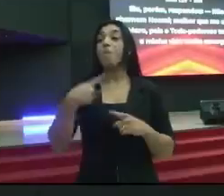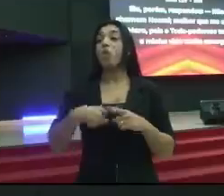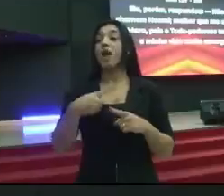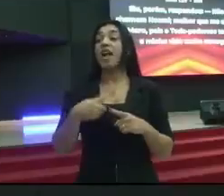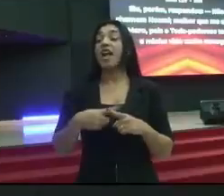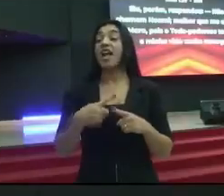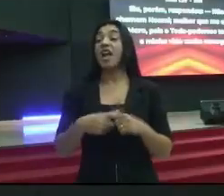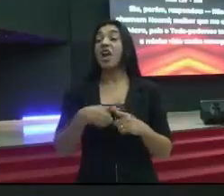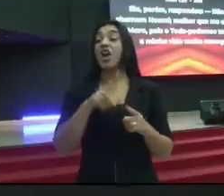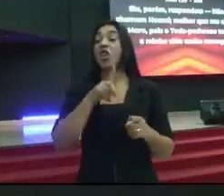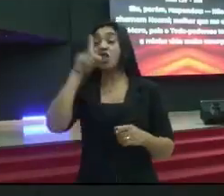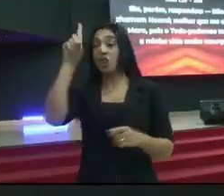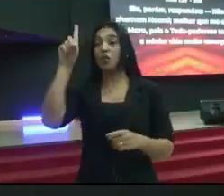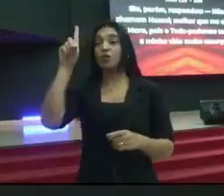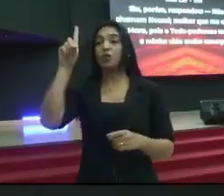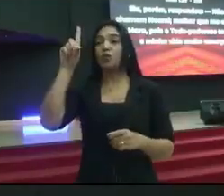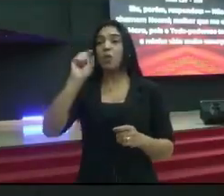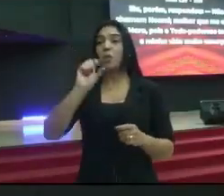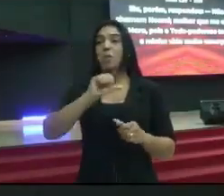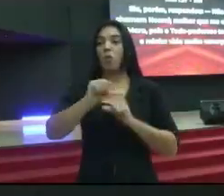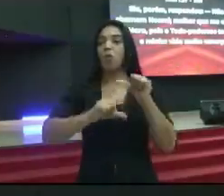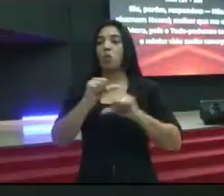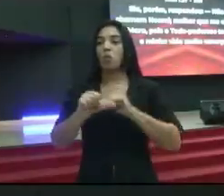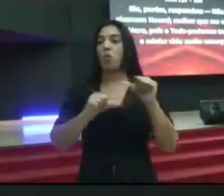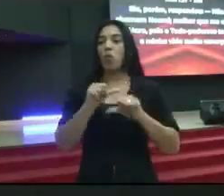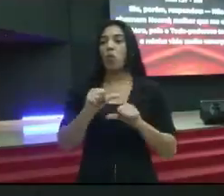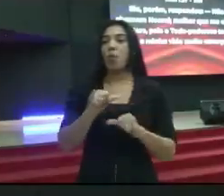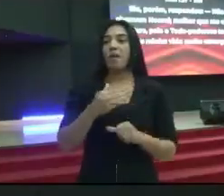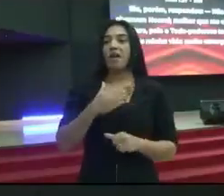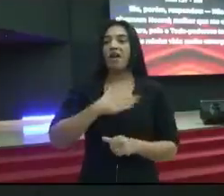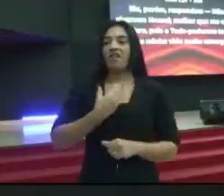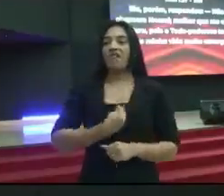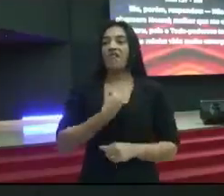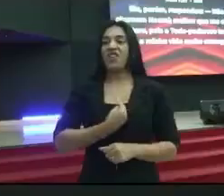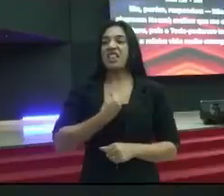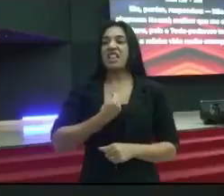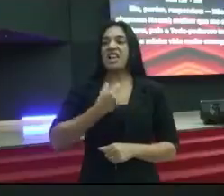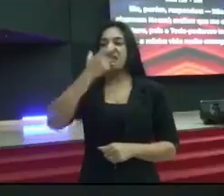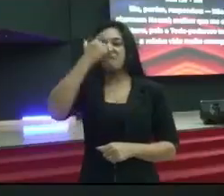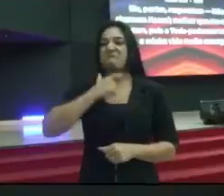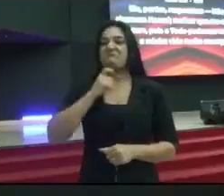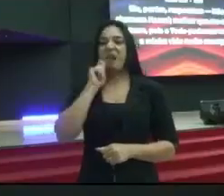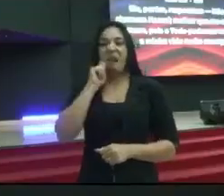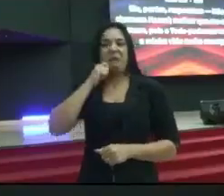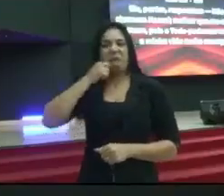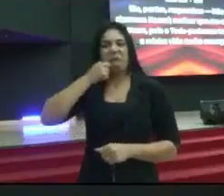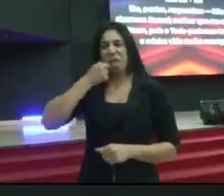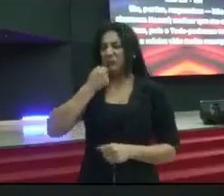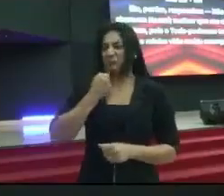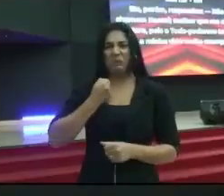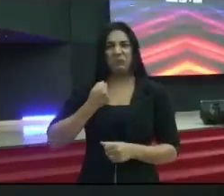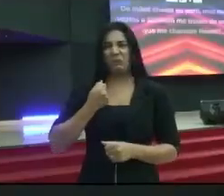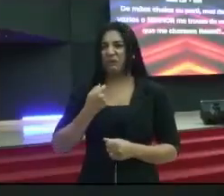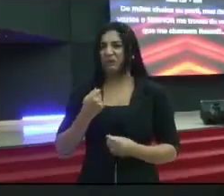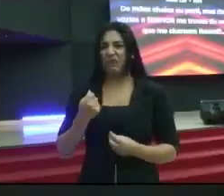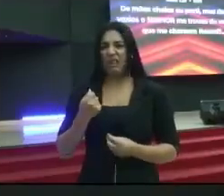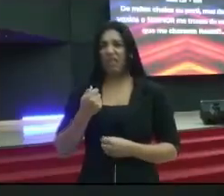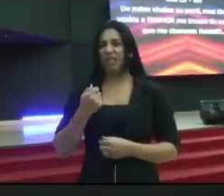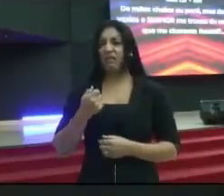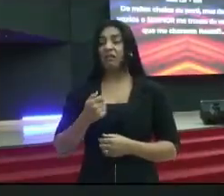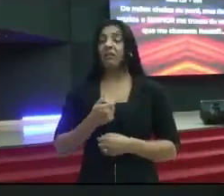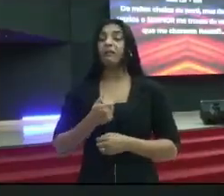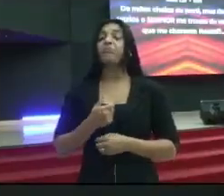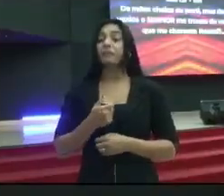pois o Todo-Poderoso tornou minha vida muito amarga. De